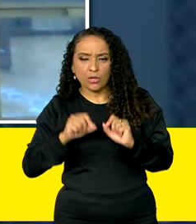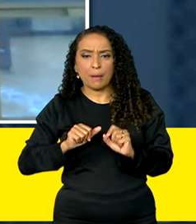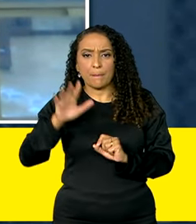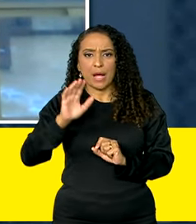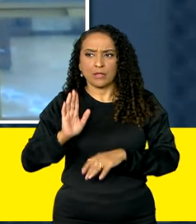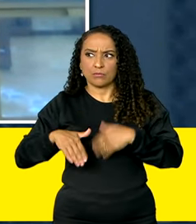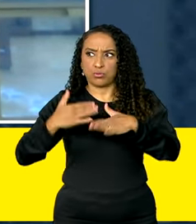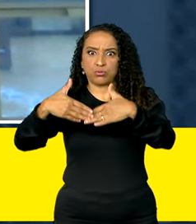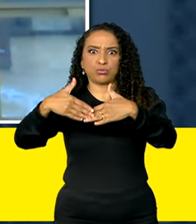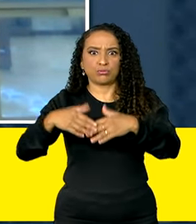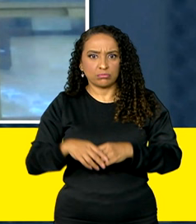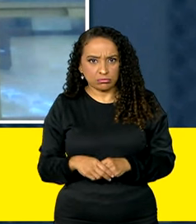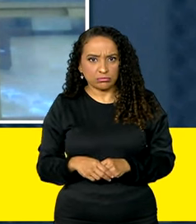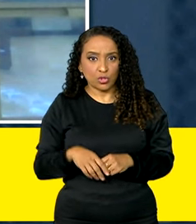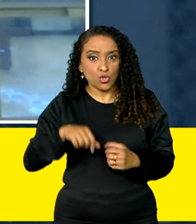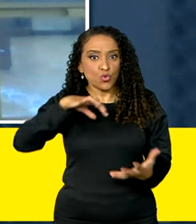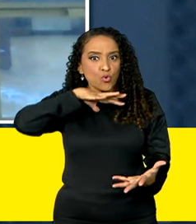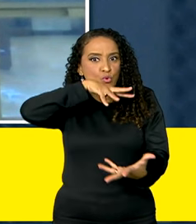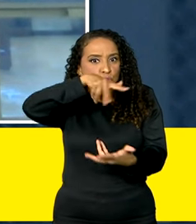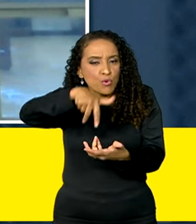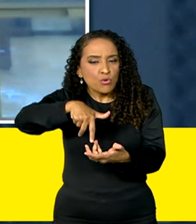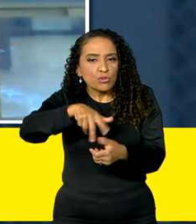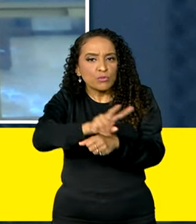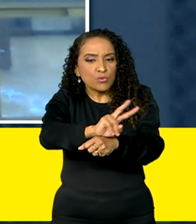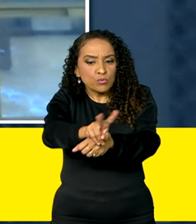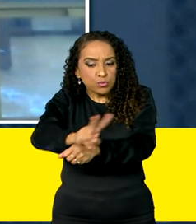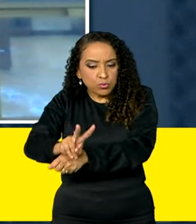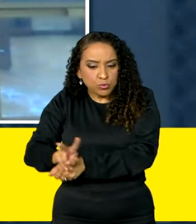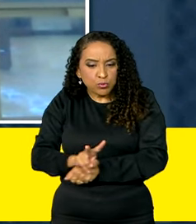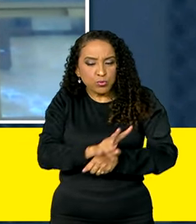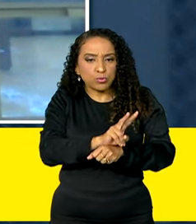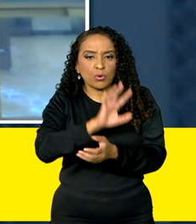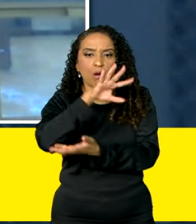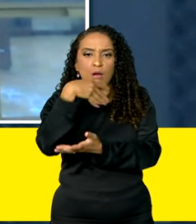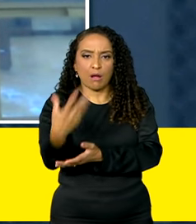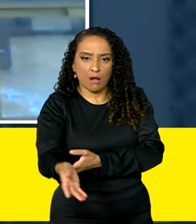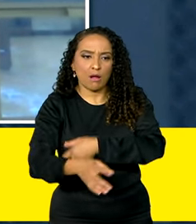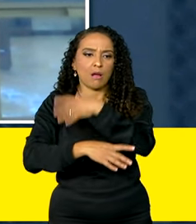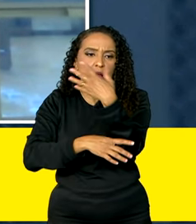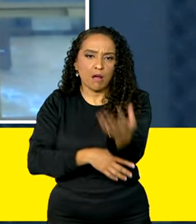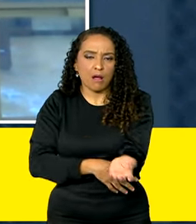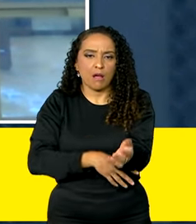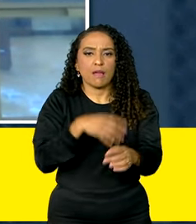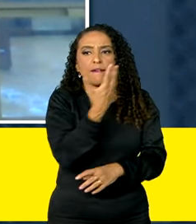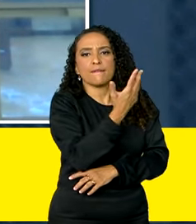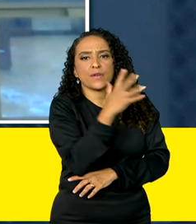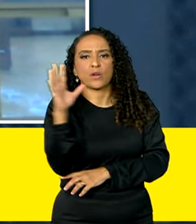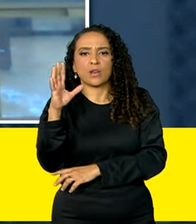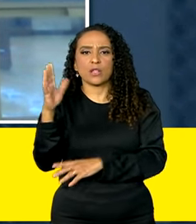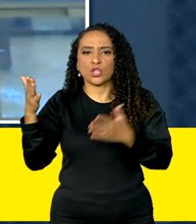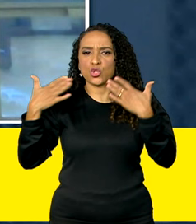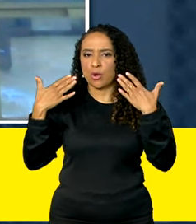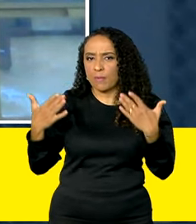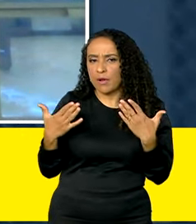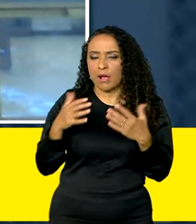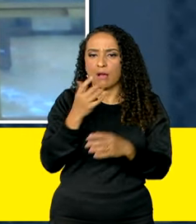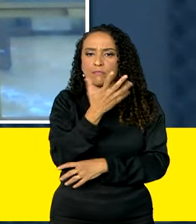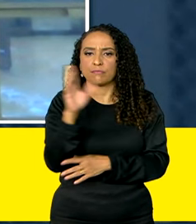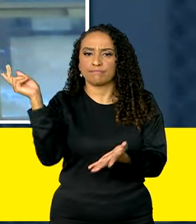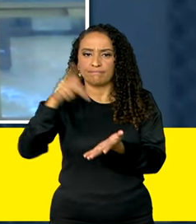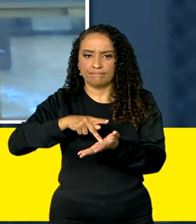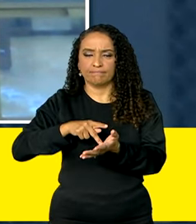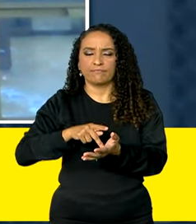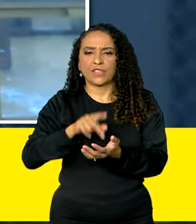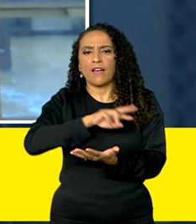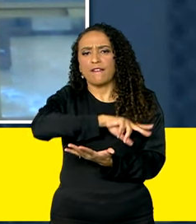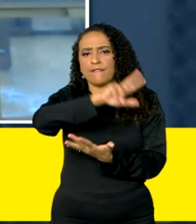mais avançada no planeta para monitoramento de desmatamento em florestas tropicais e em vegetação nativa, tanto que